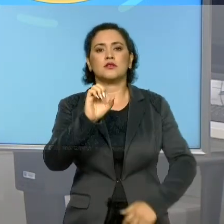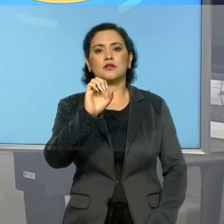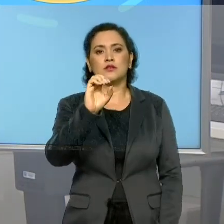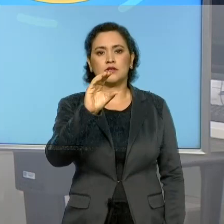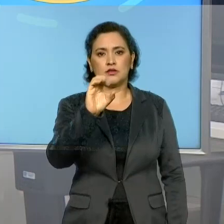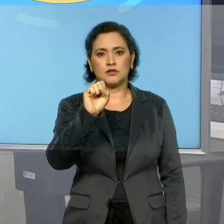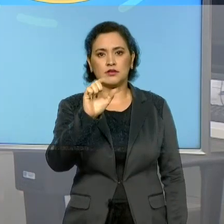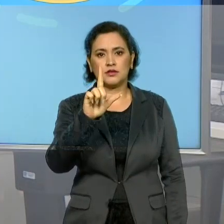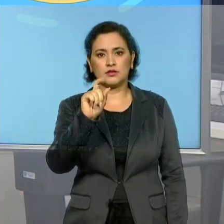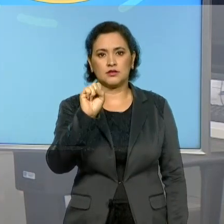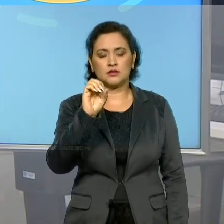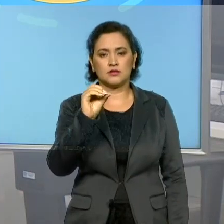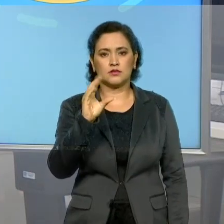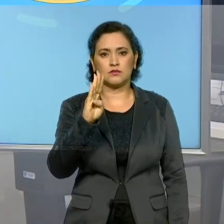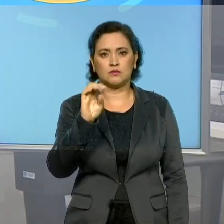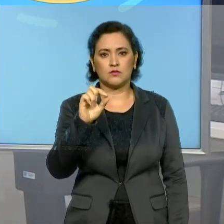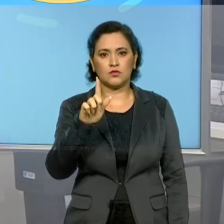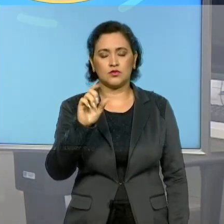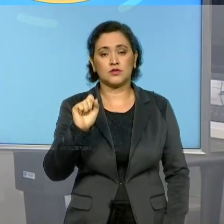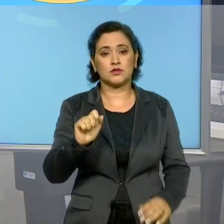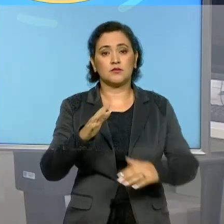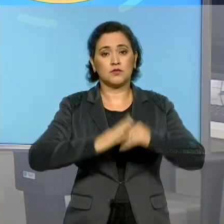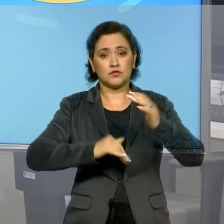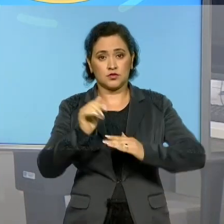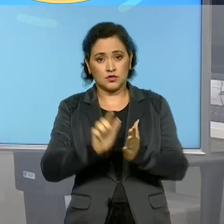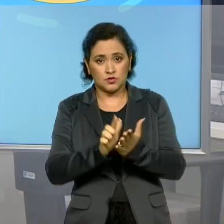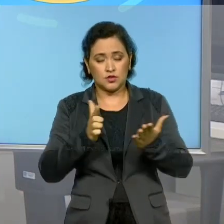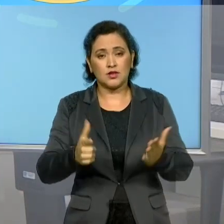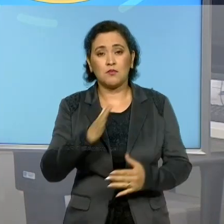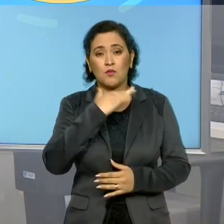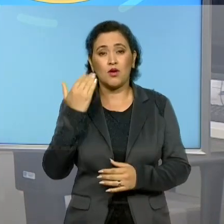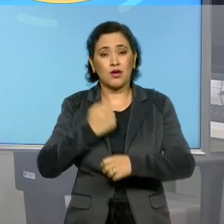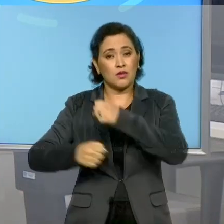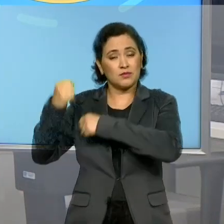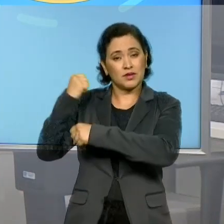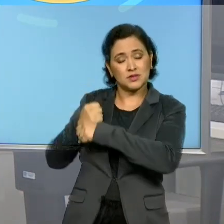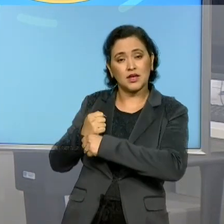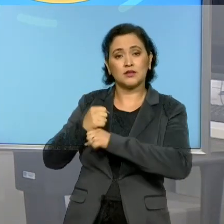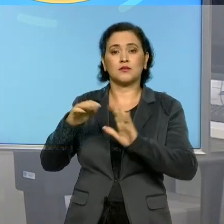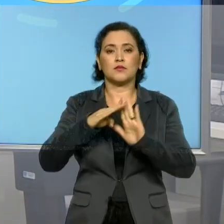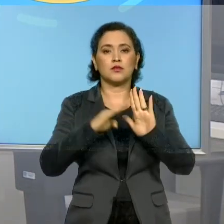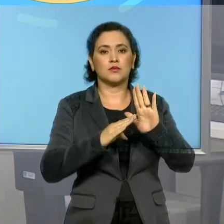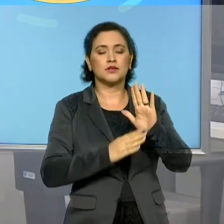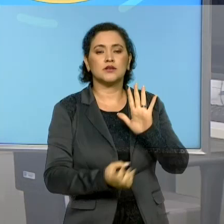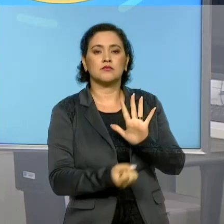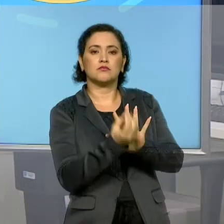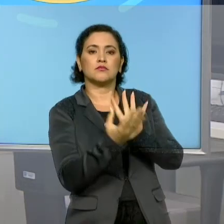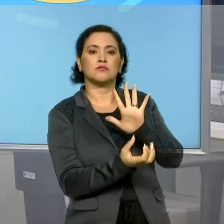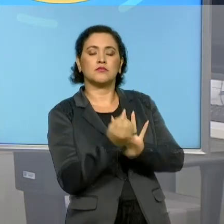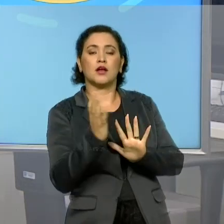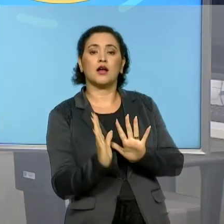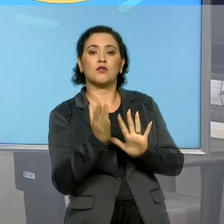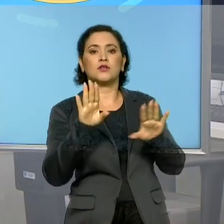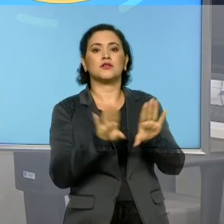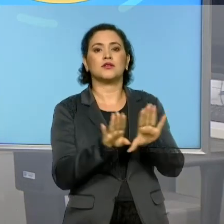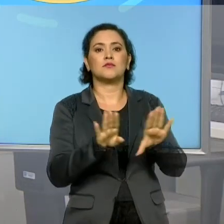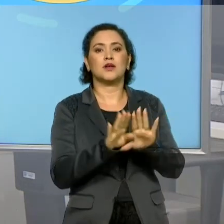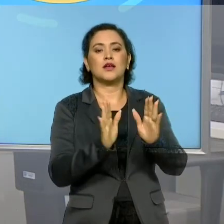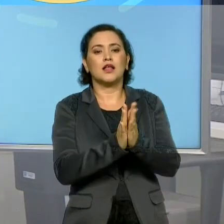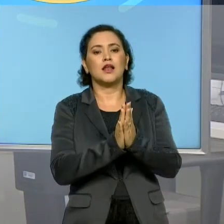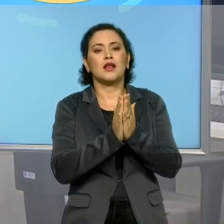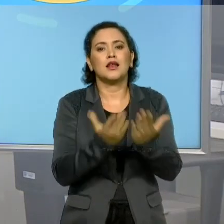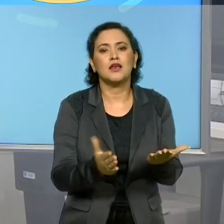falecido no ano passado na programação que conta com saral também acontece o lançamento póstumo do livro do